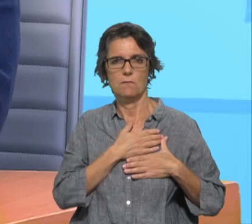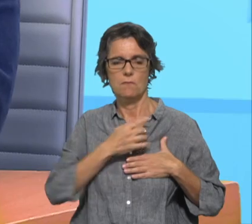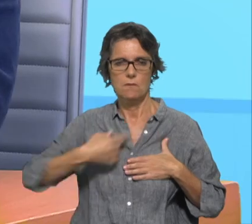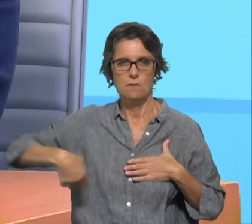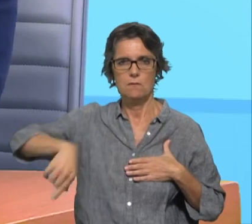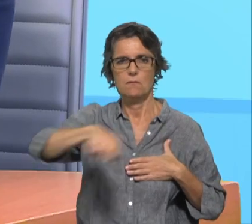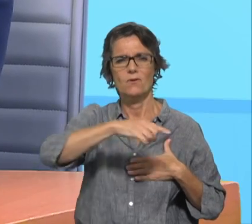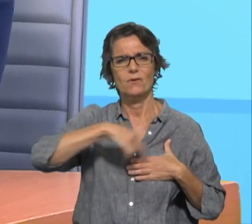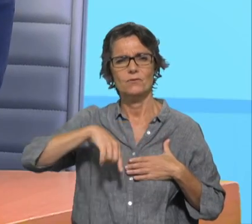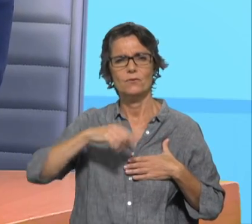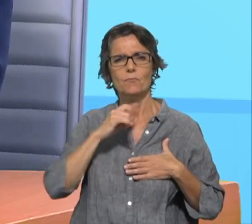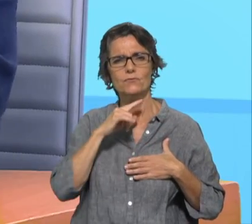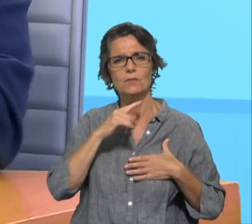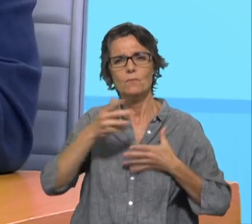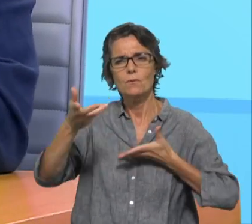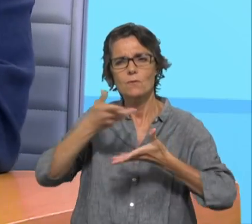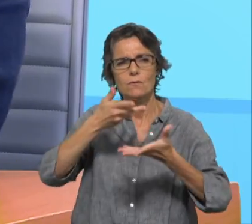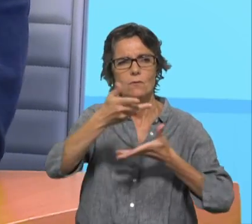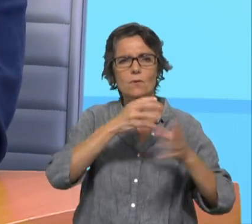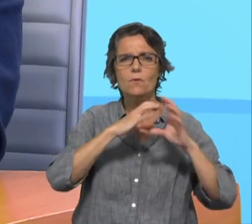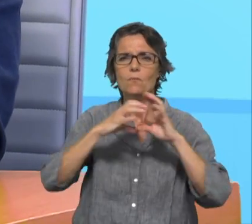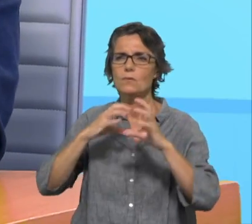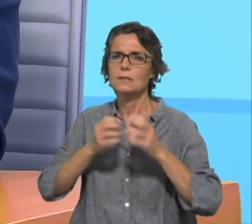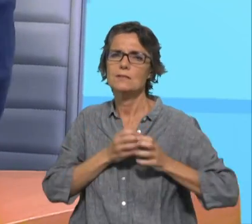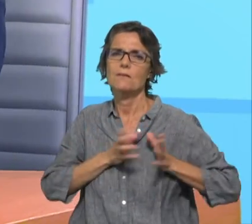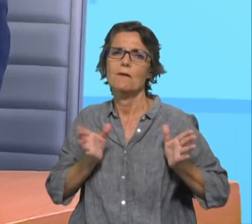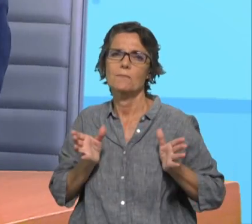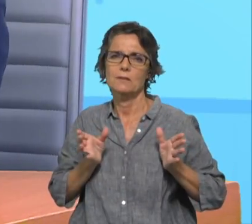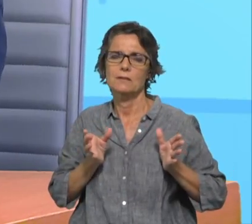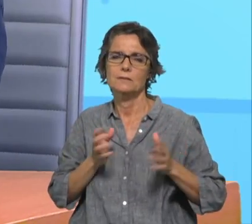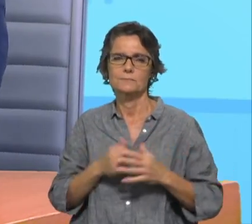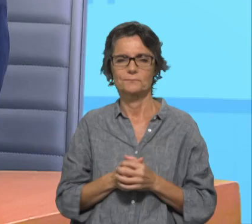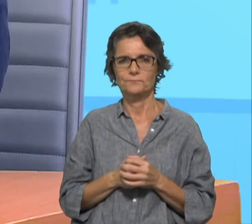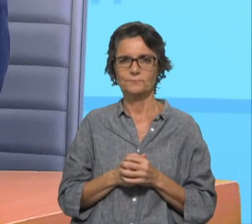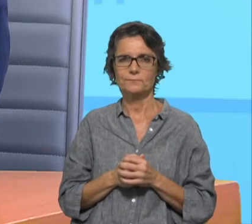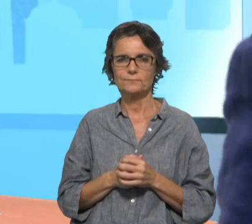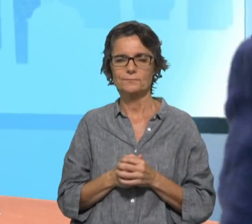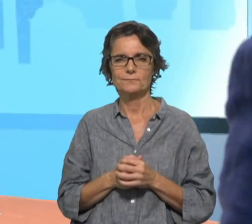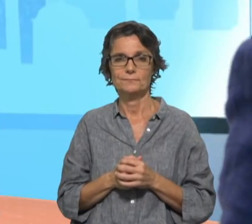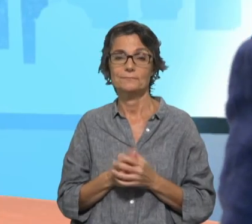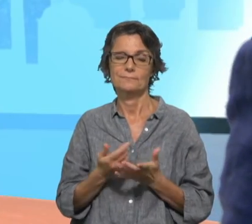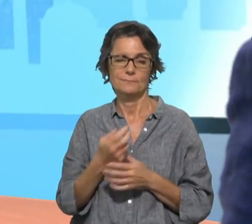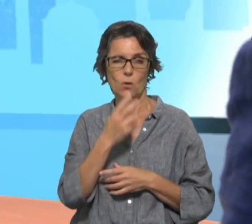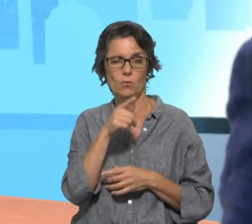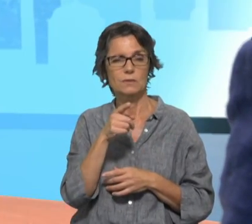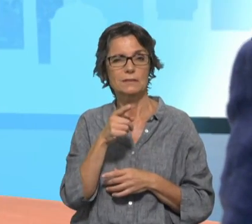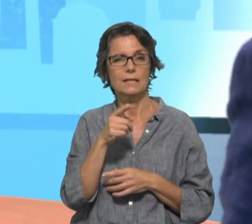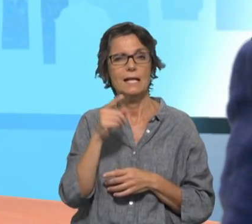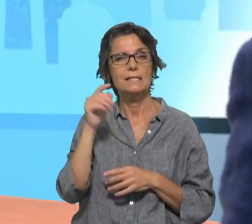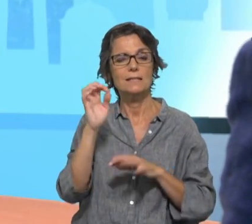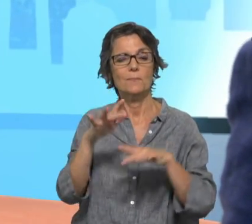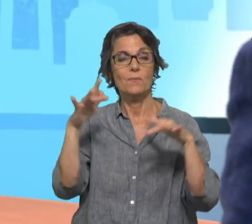mesmo, mas aquilo que encontra, que guarda no coração, que é a palavra de Deus, não é? É curioso que este milagre de Jesus possa também